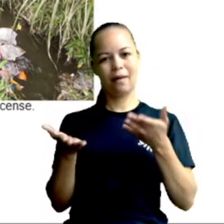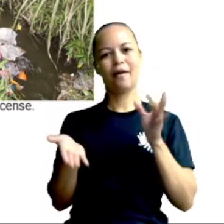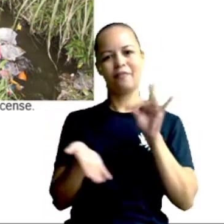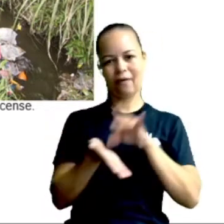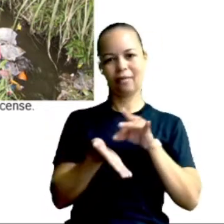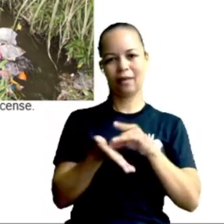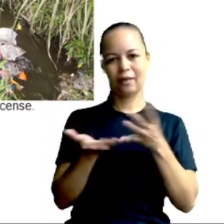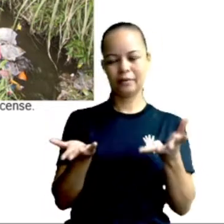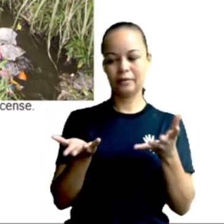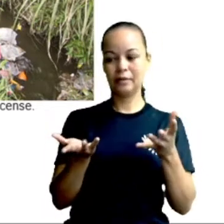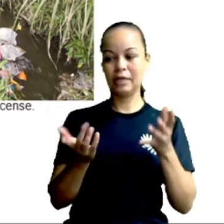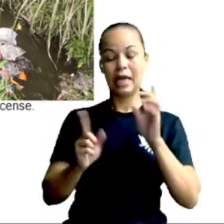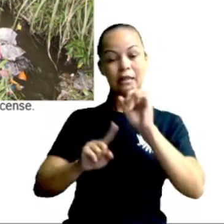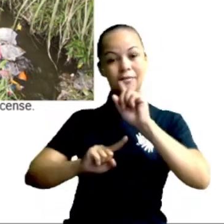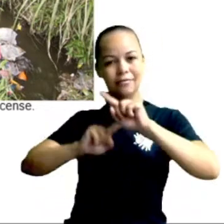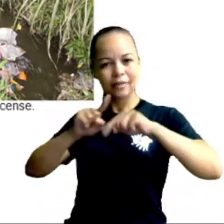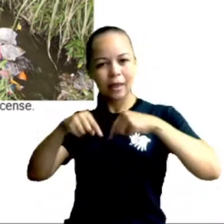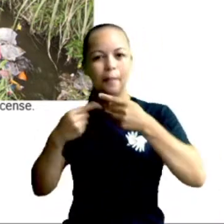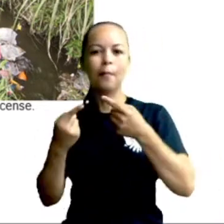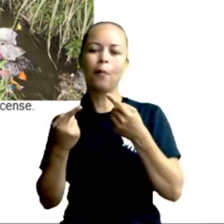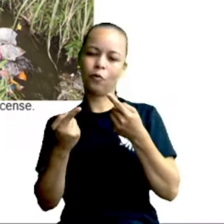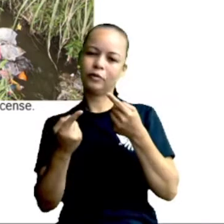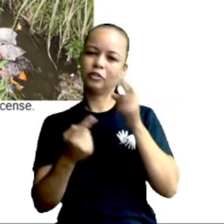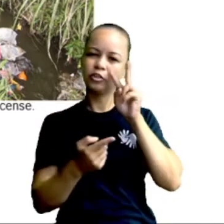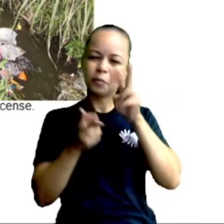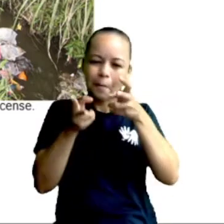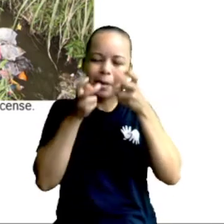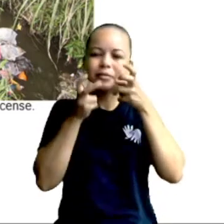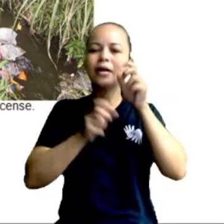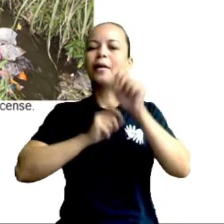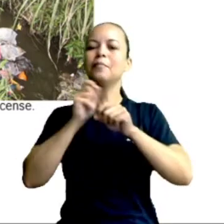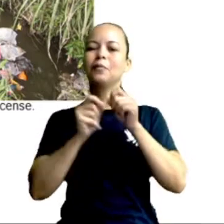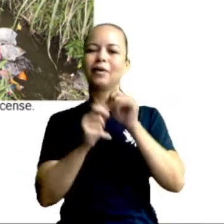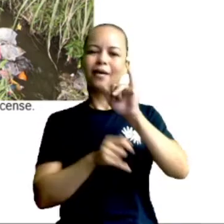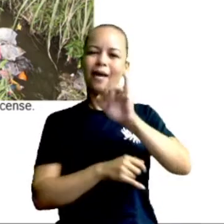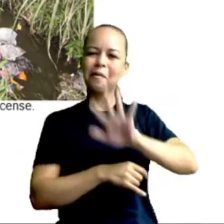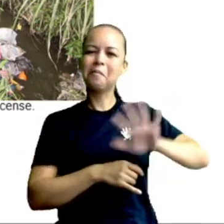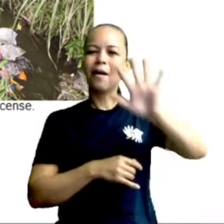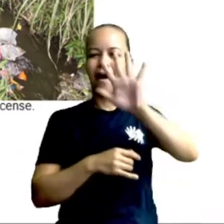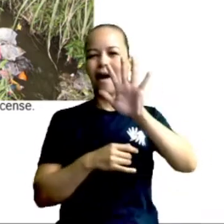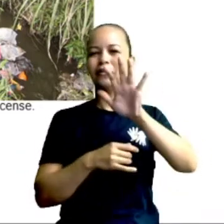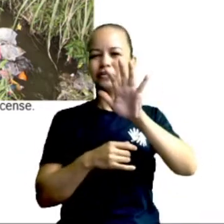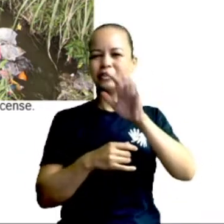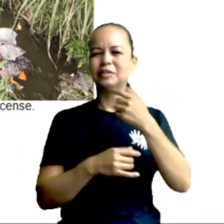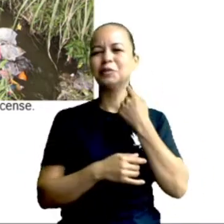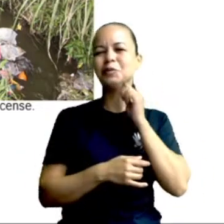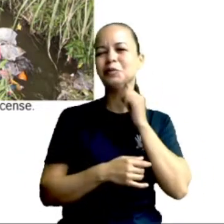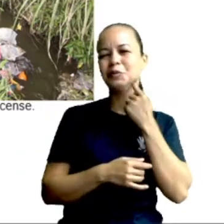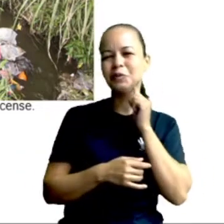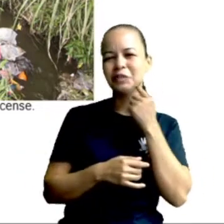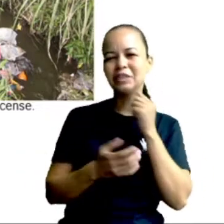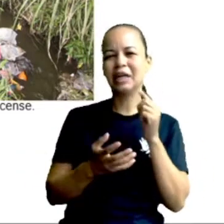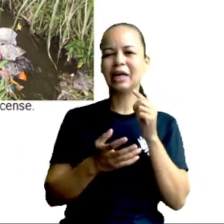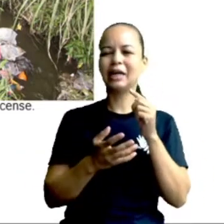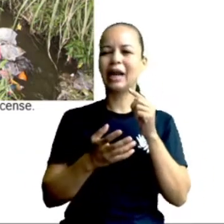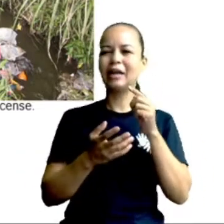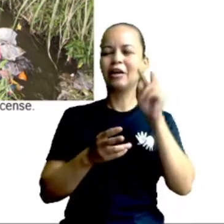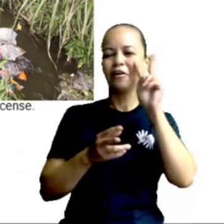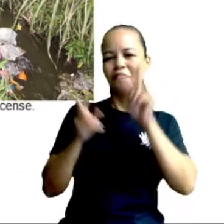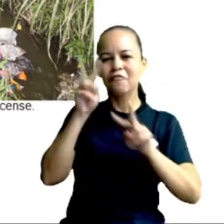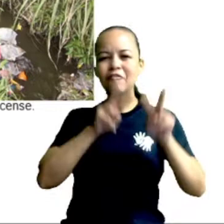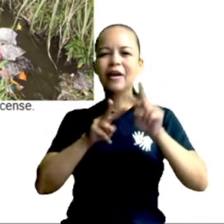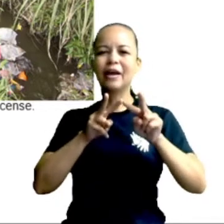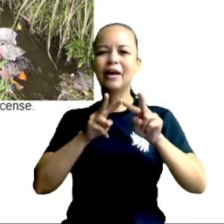consegue perceber, gente, a mão do homem, né? A mão das pessoas nesse momento. Então a gente vai ver uma diversidade